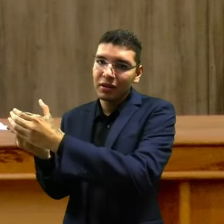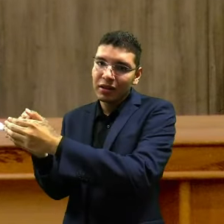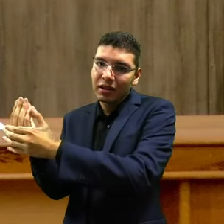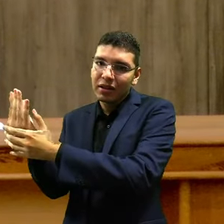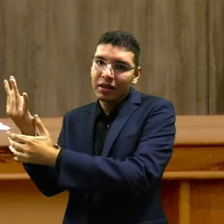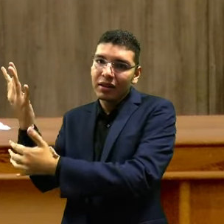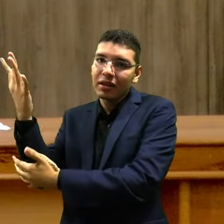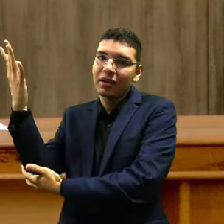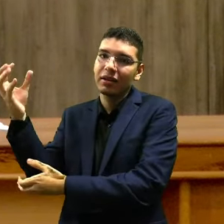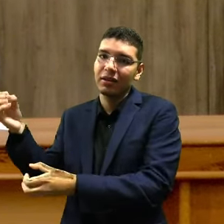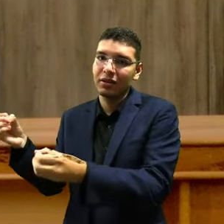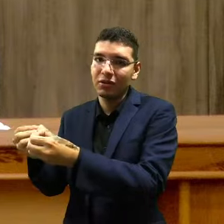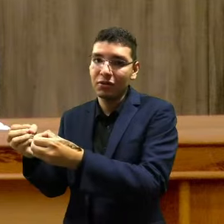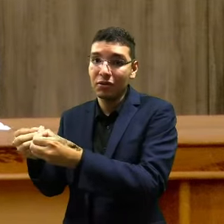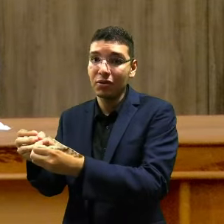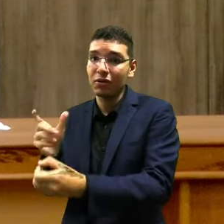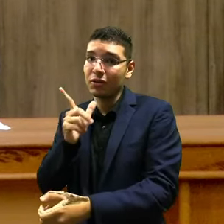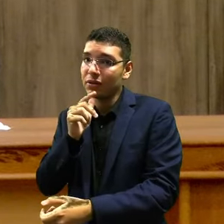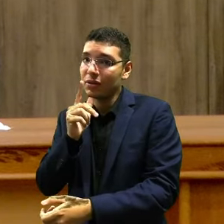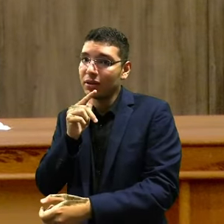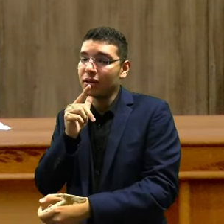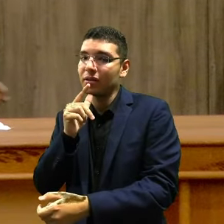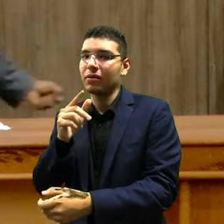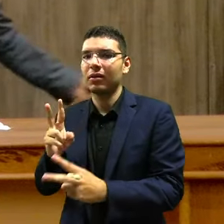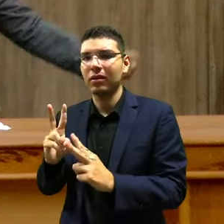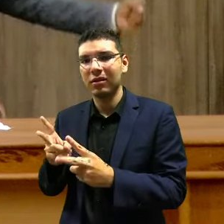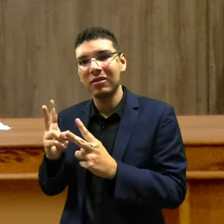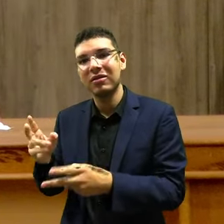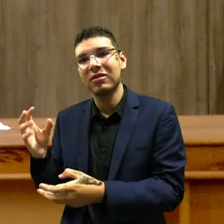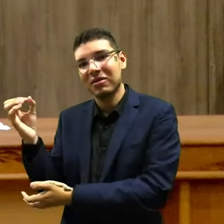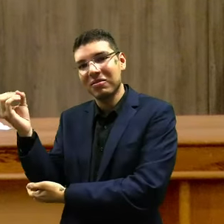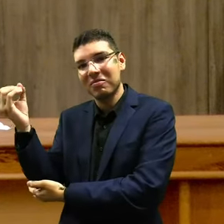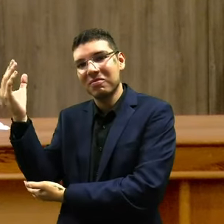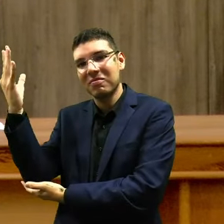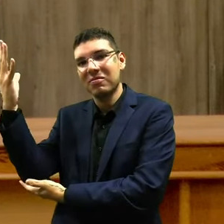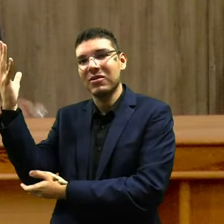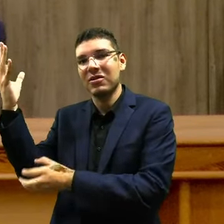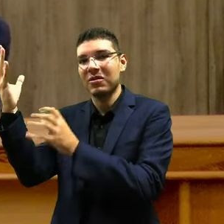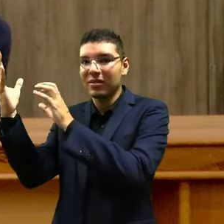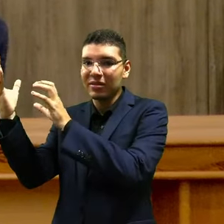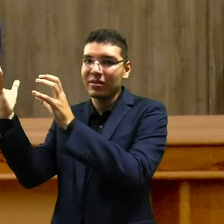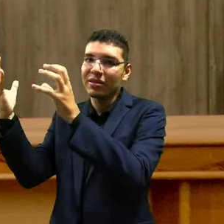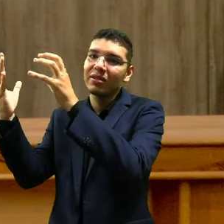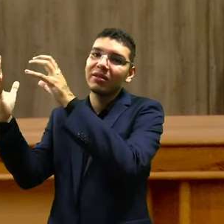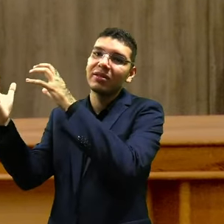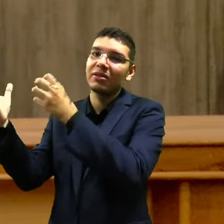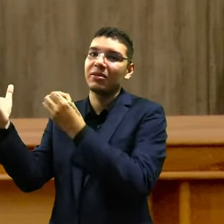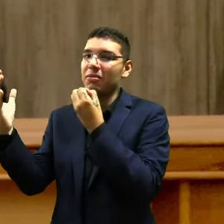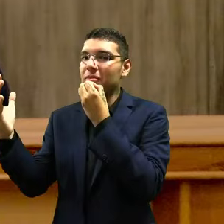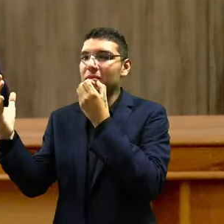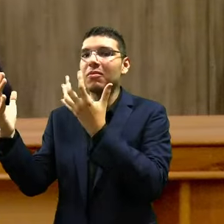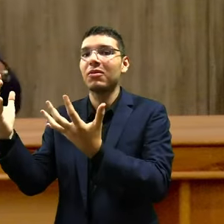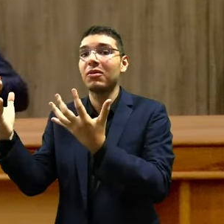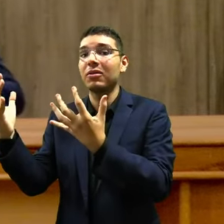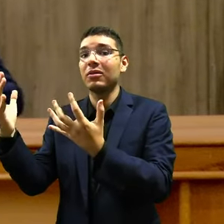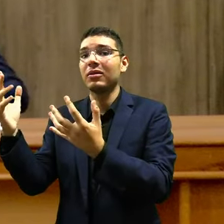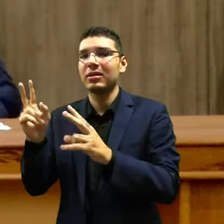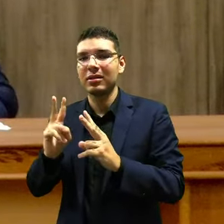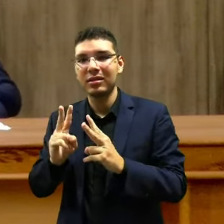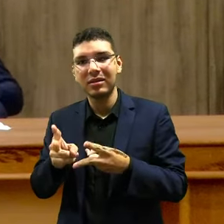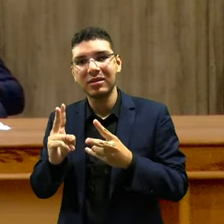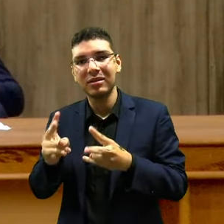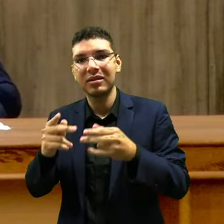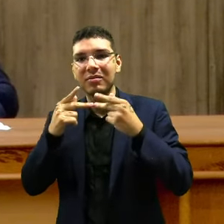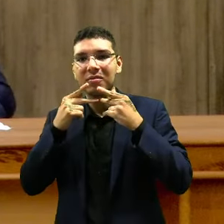na estação própria e tudo que você vai fazer não vai murchar mas vai prosperar porque